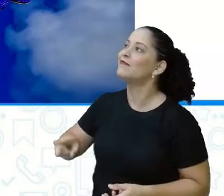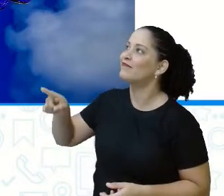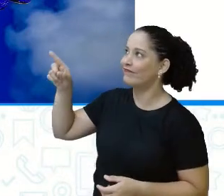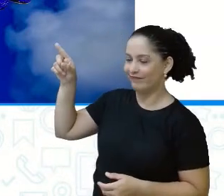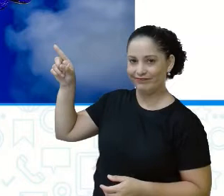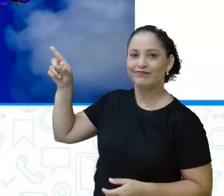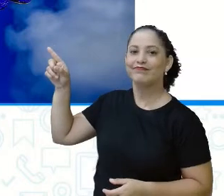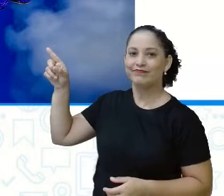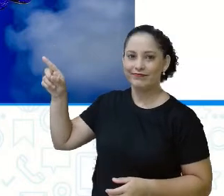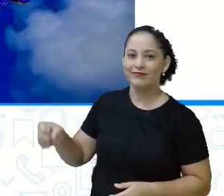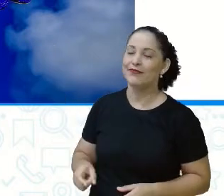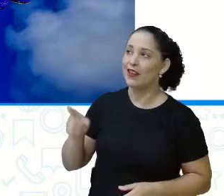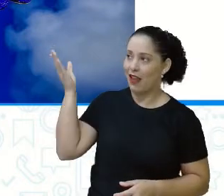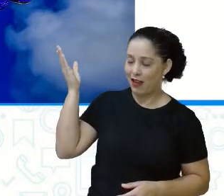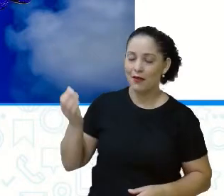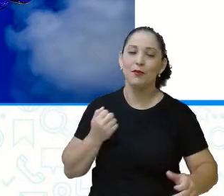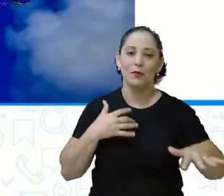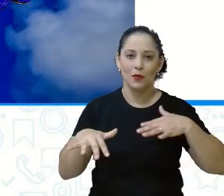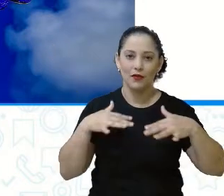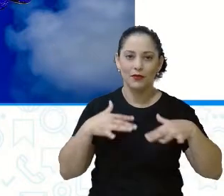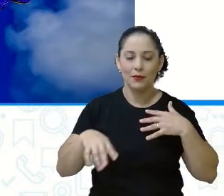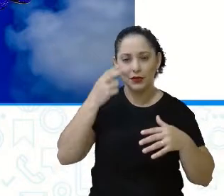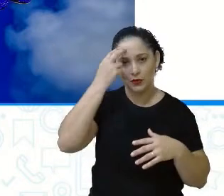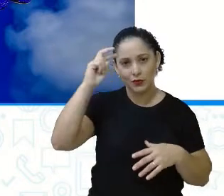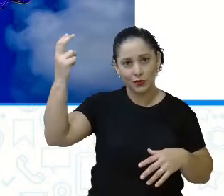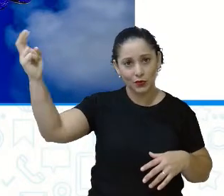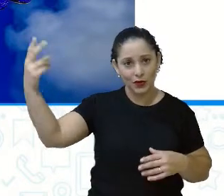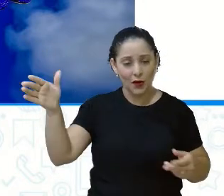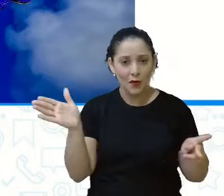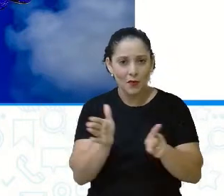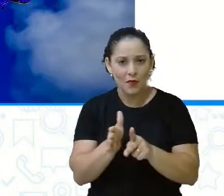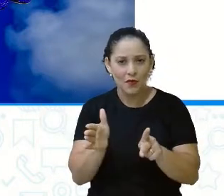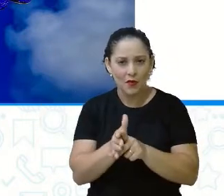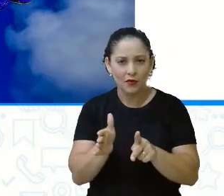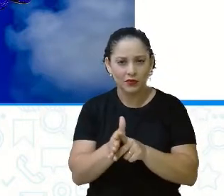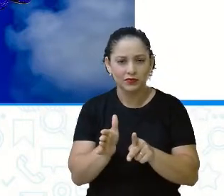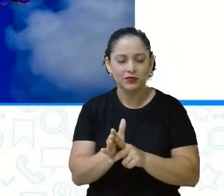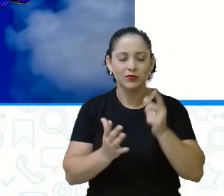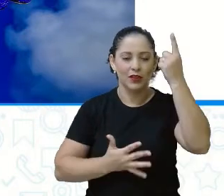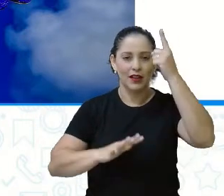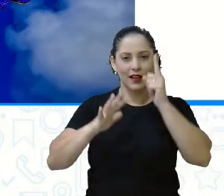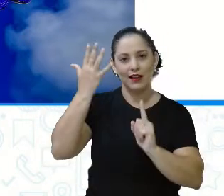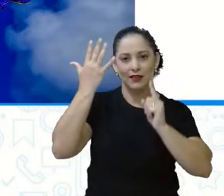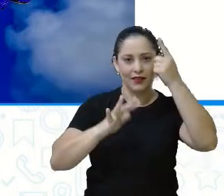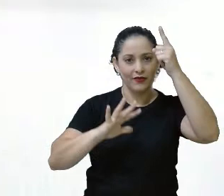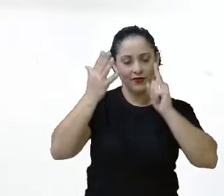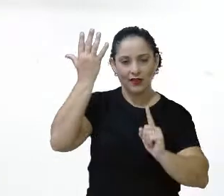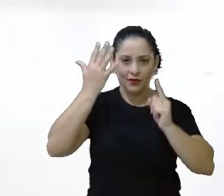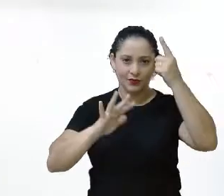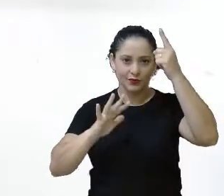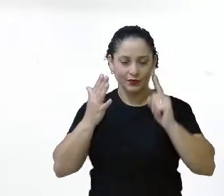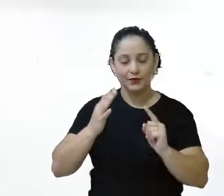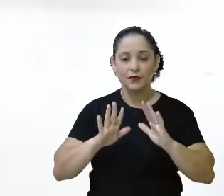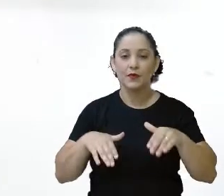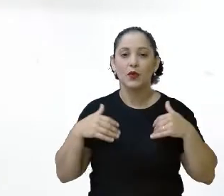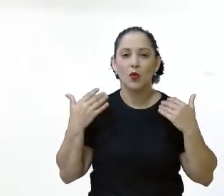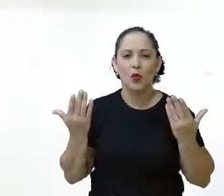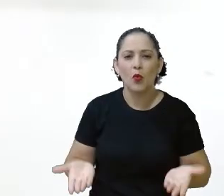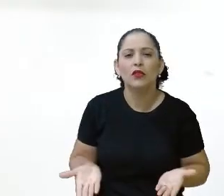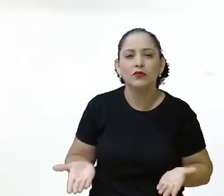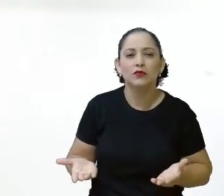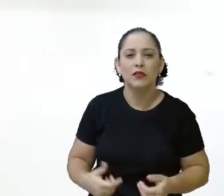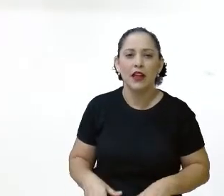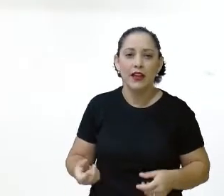uma manifestação cultural típica do ciclo carnavalesco. Então, quando a gente fala do Galo da